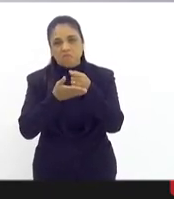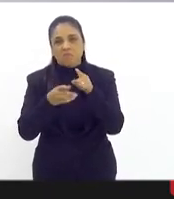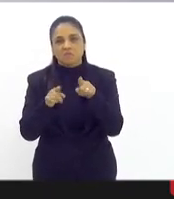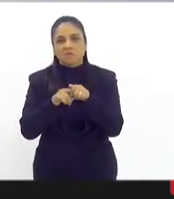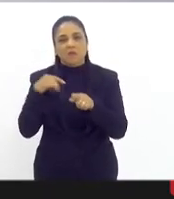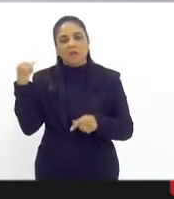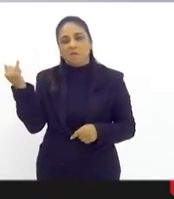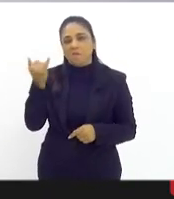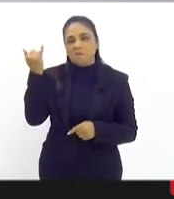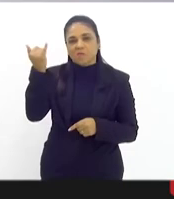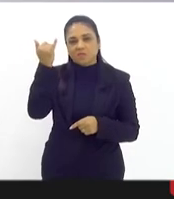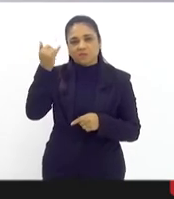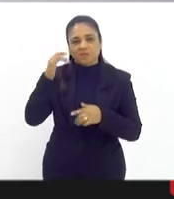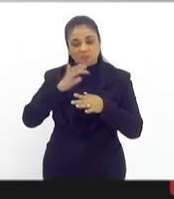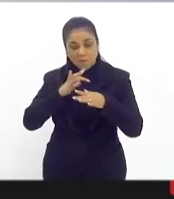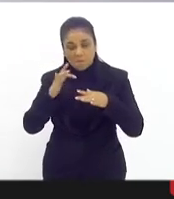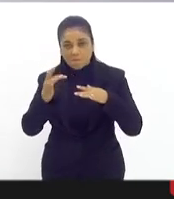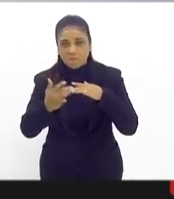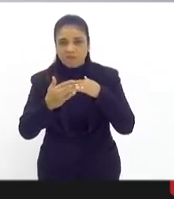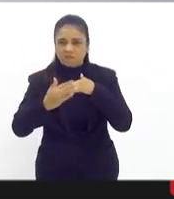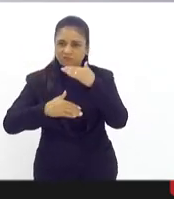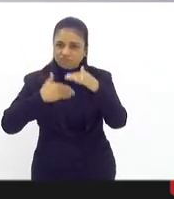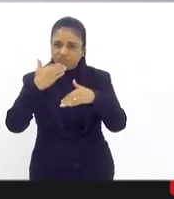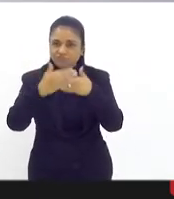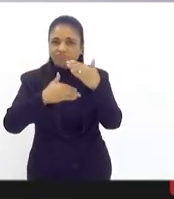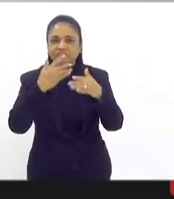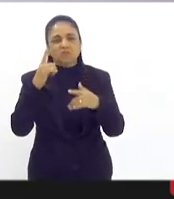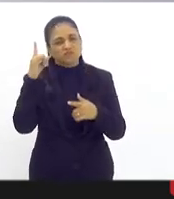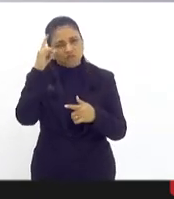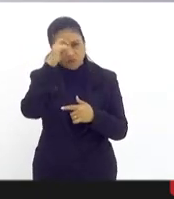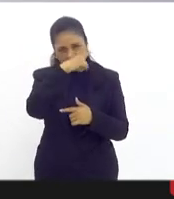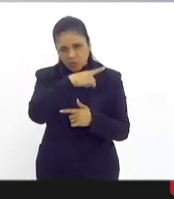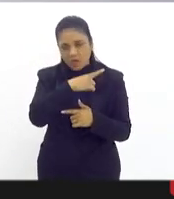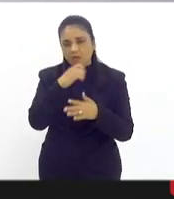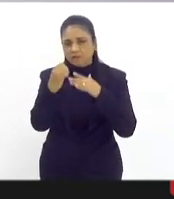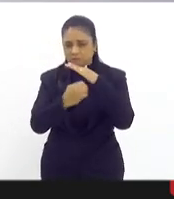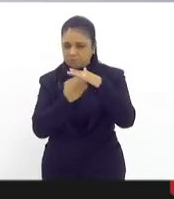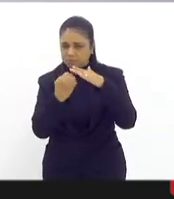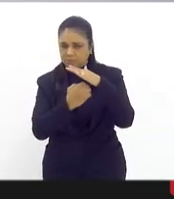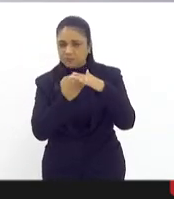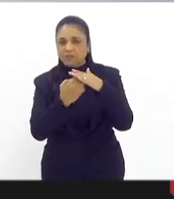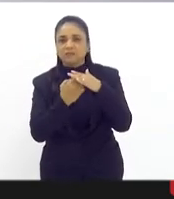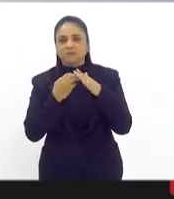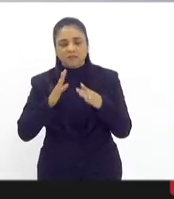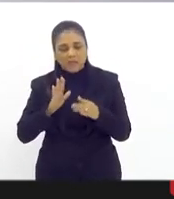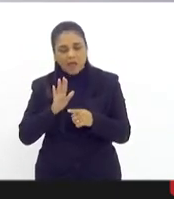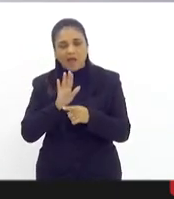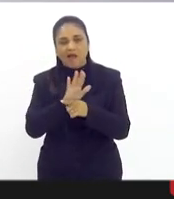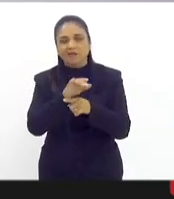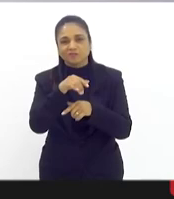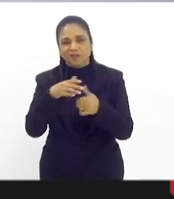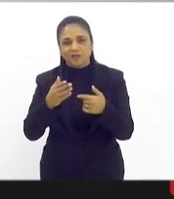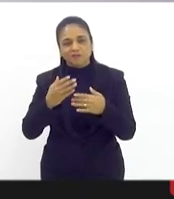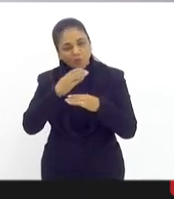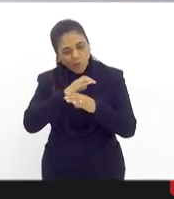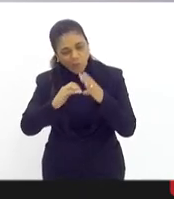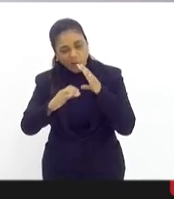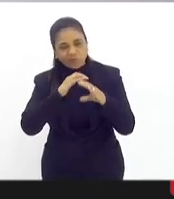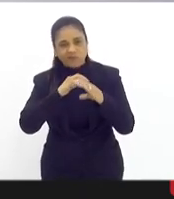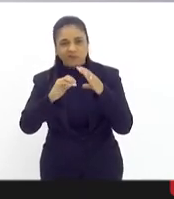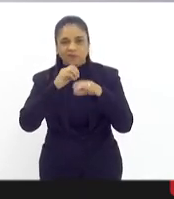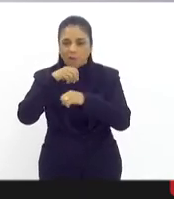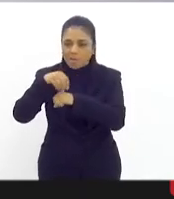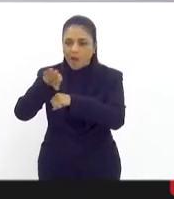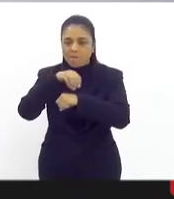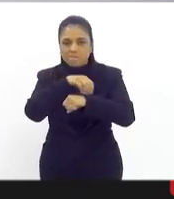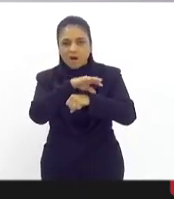também falar, né, dessas mídias progressistas que também, com toda a dificuldade, como o Orlando falou, tem também tentado levar comunicação e lutar